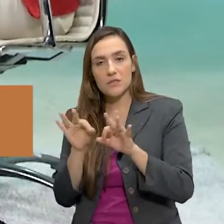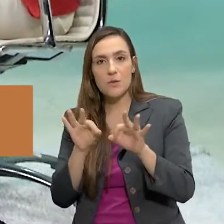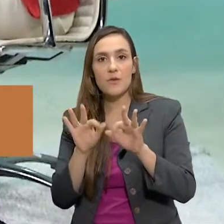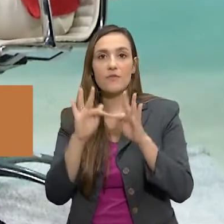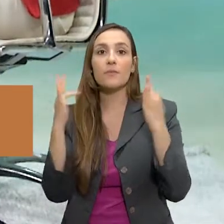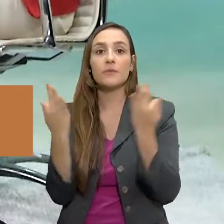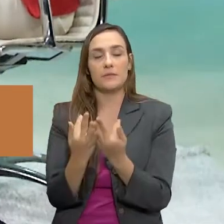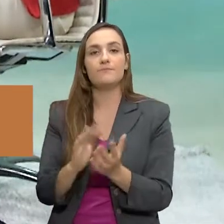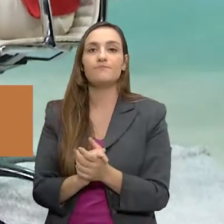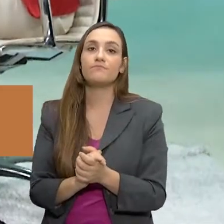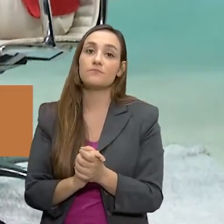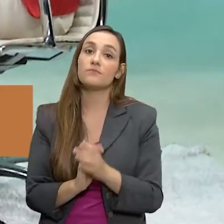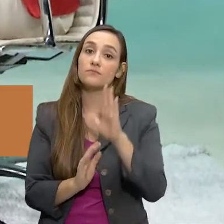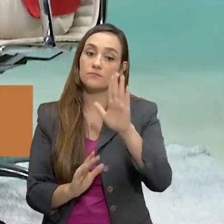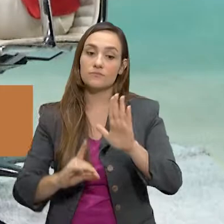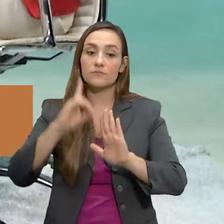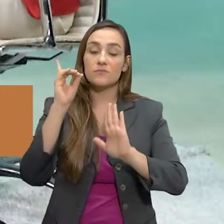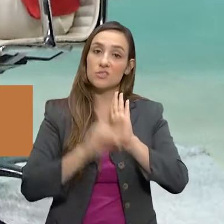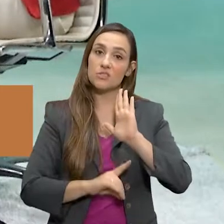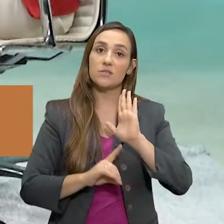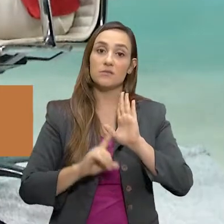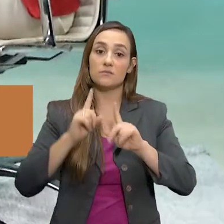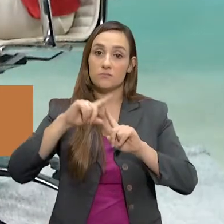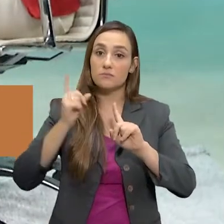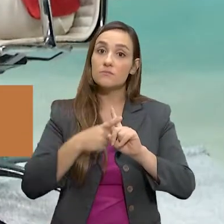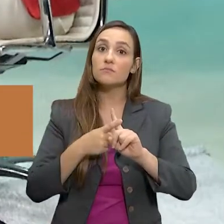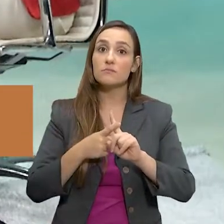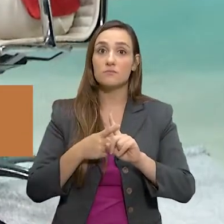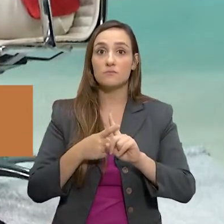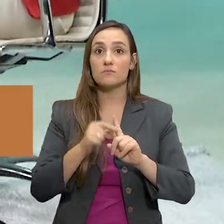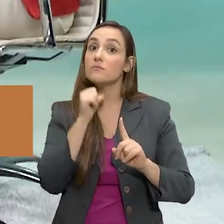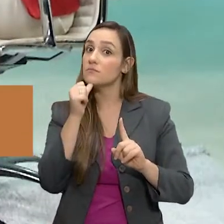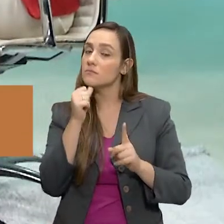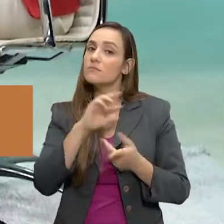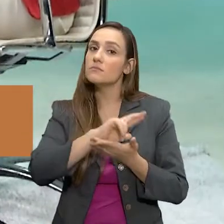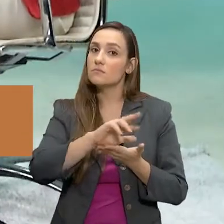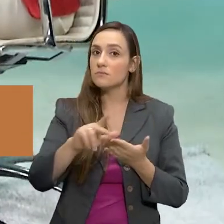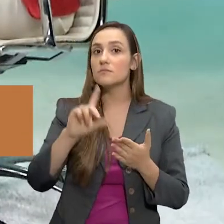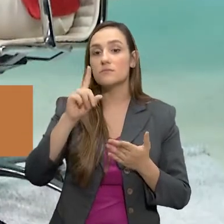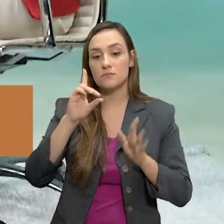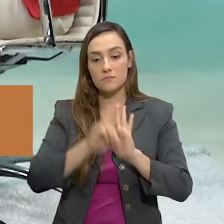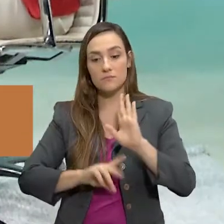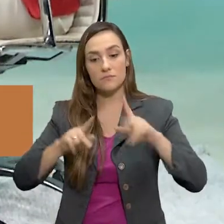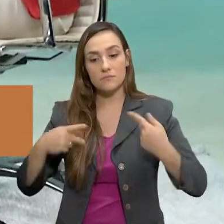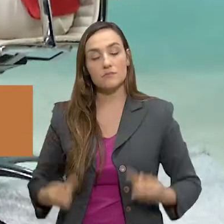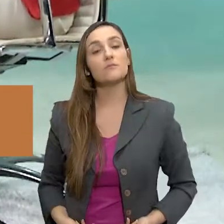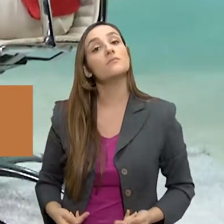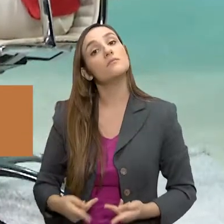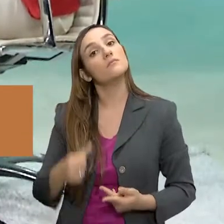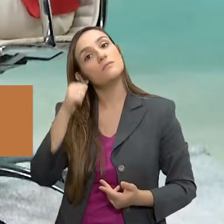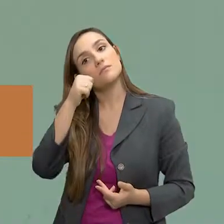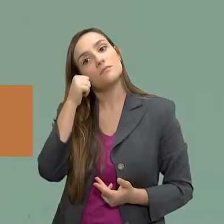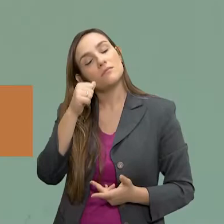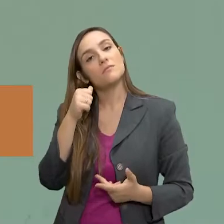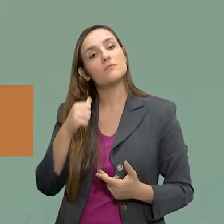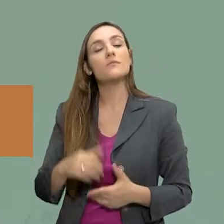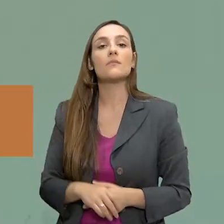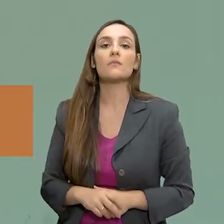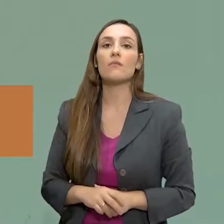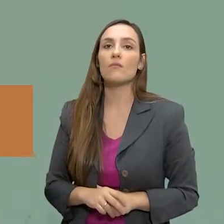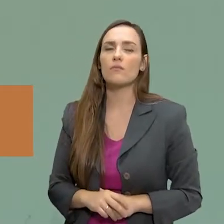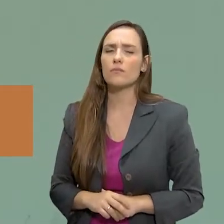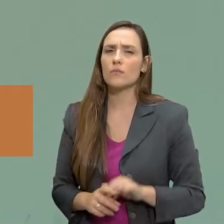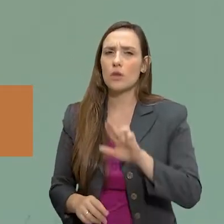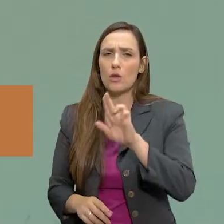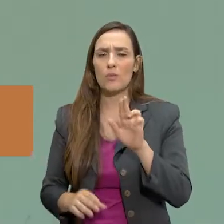direitos reprodutivos, eu acho que sempre vale a pena destacar, eu estou falando de direitos humanos, das mulheres que estão sendo violados.